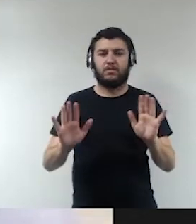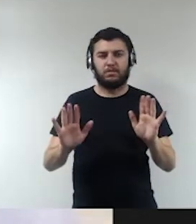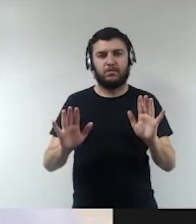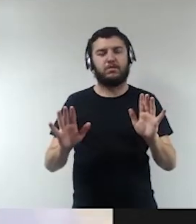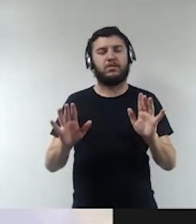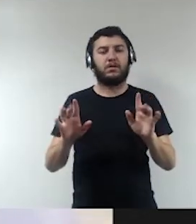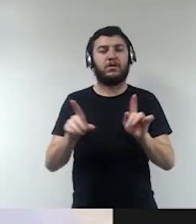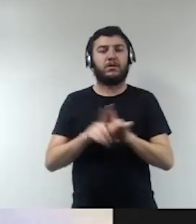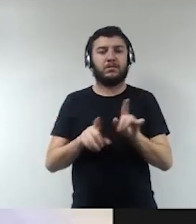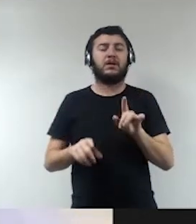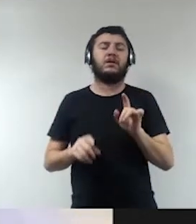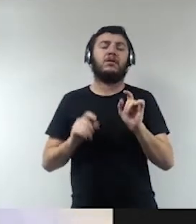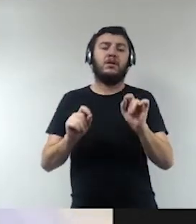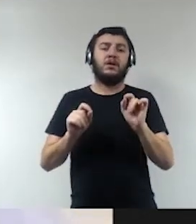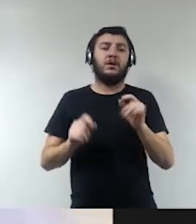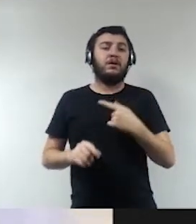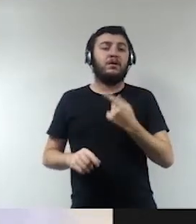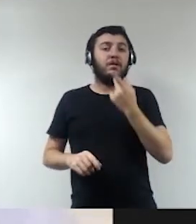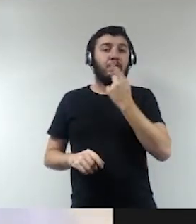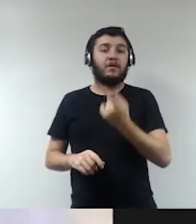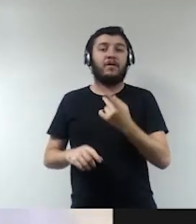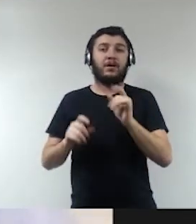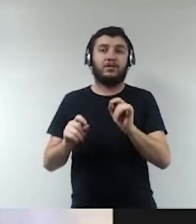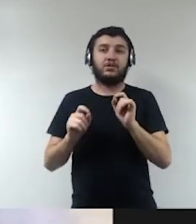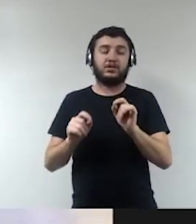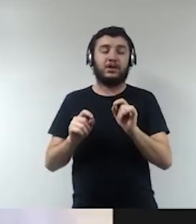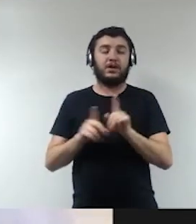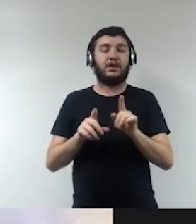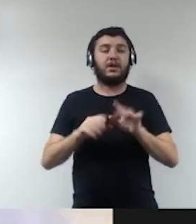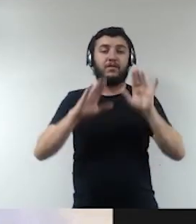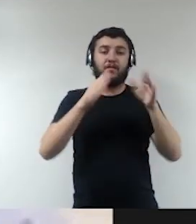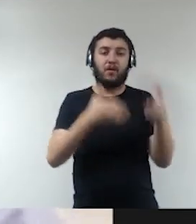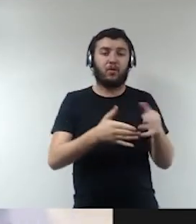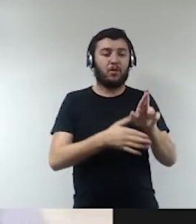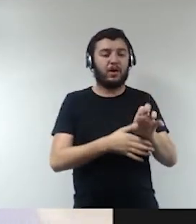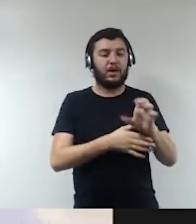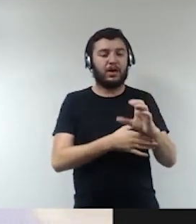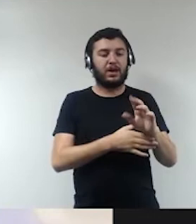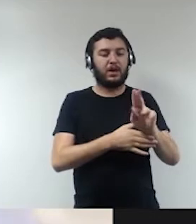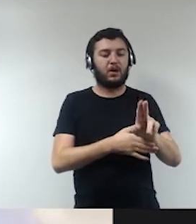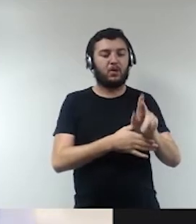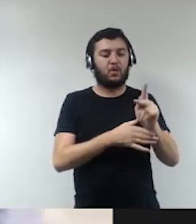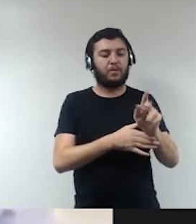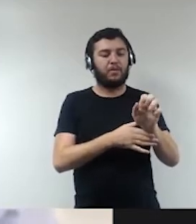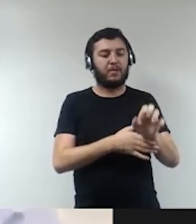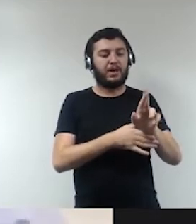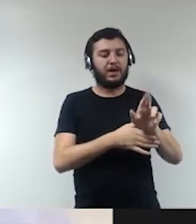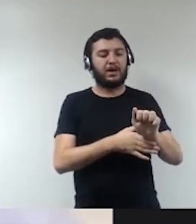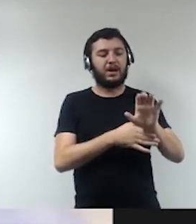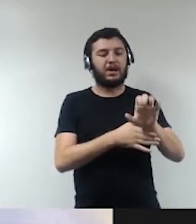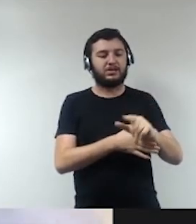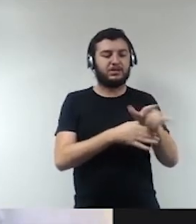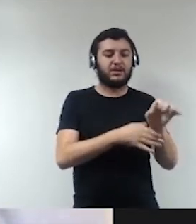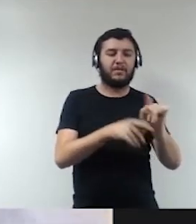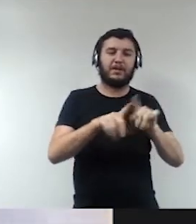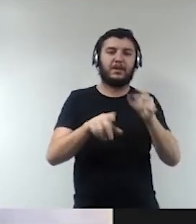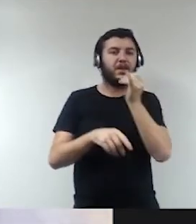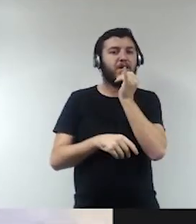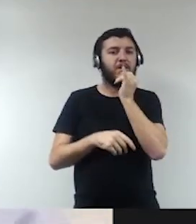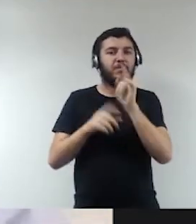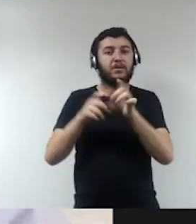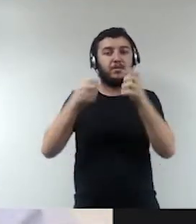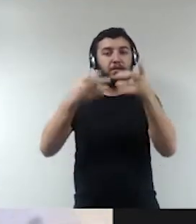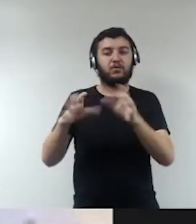em matéria de recuperação, ok, mas para quem não, é de lembrar que na classe dos credores quilografares e seus amiguinhos da classe